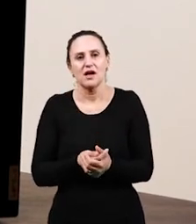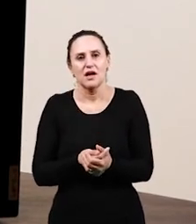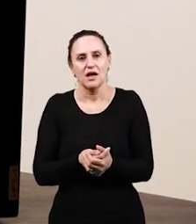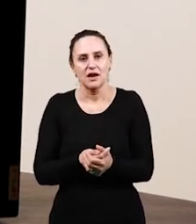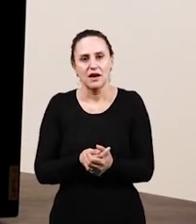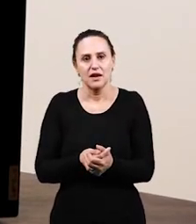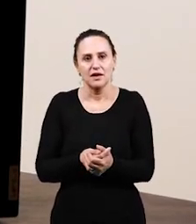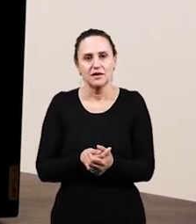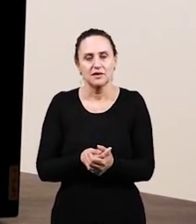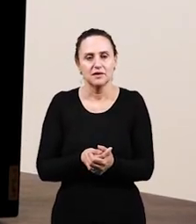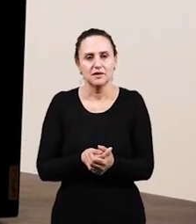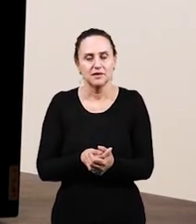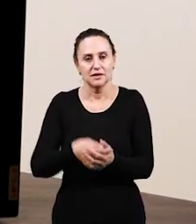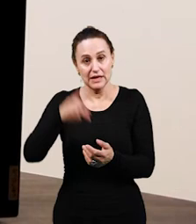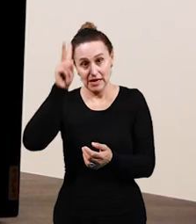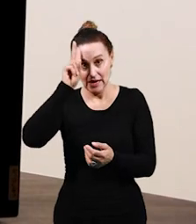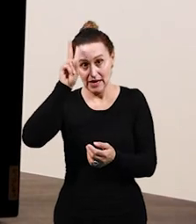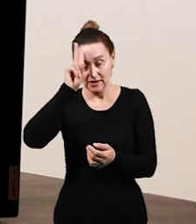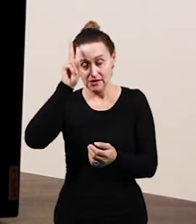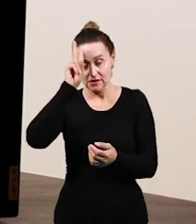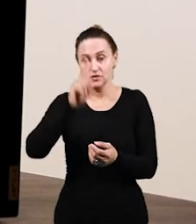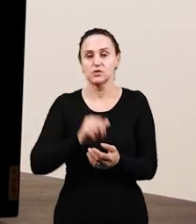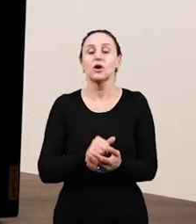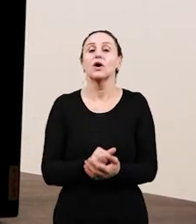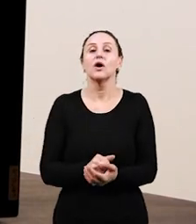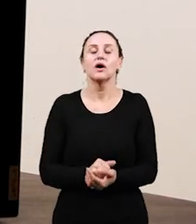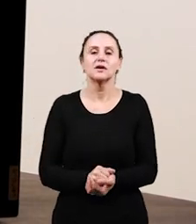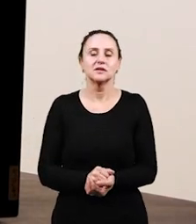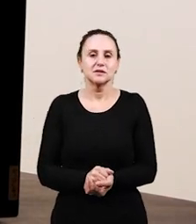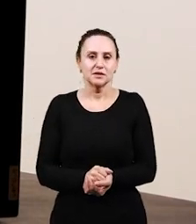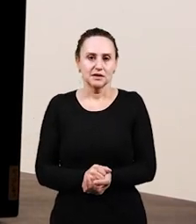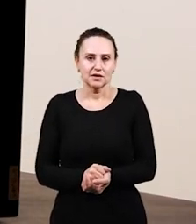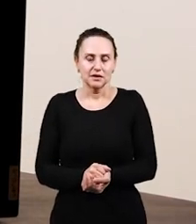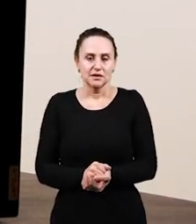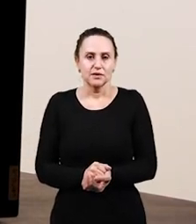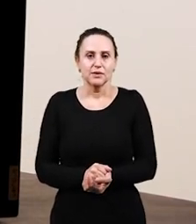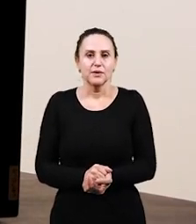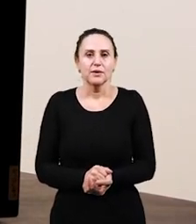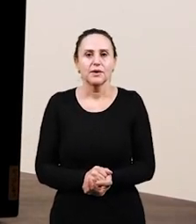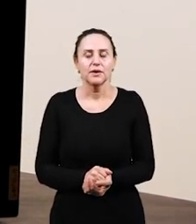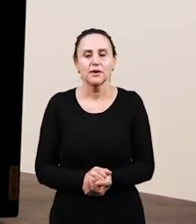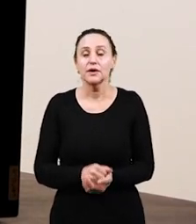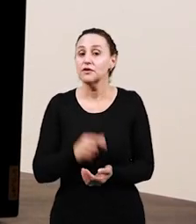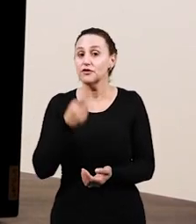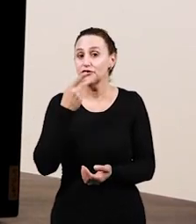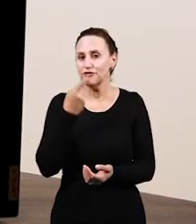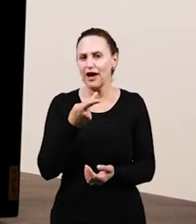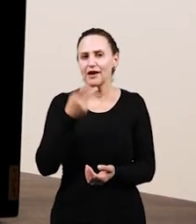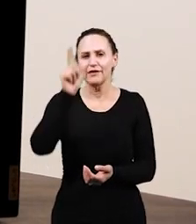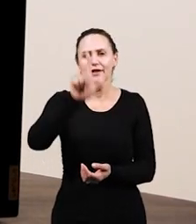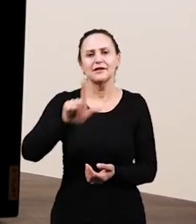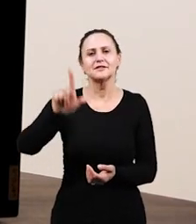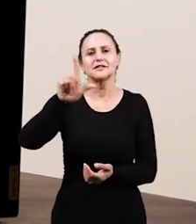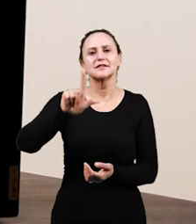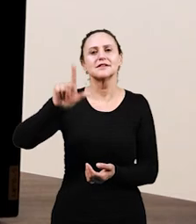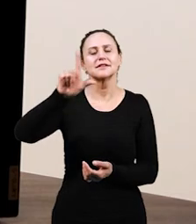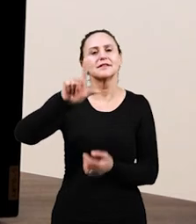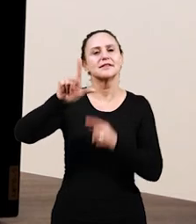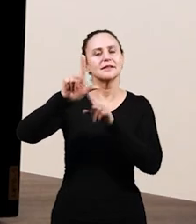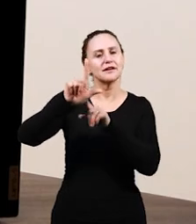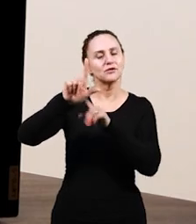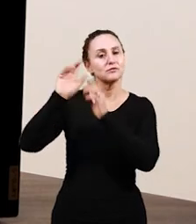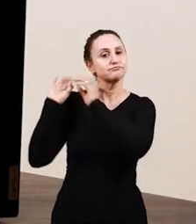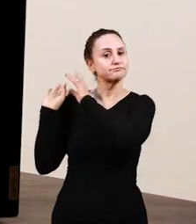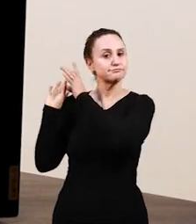história cronológica A história aqui seria o que o que a gente chama na literatura por exemplo de contexto né